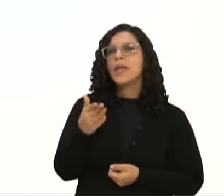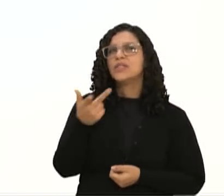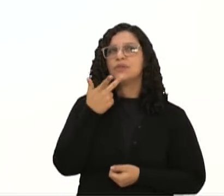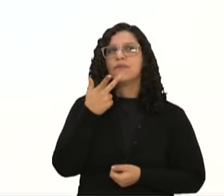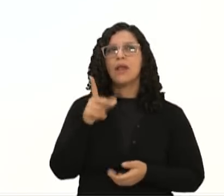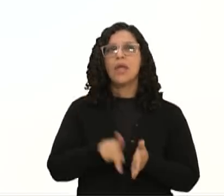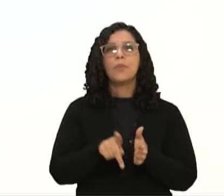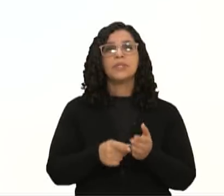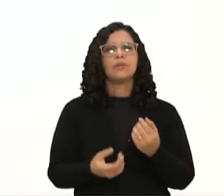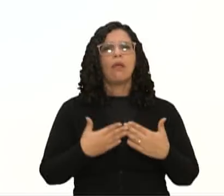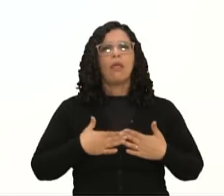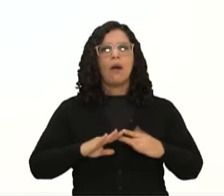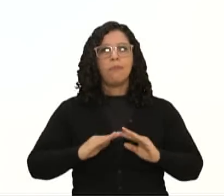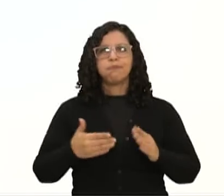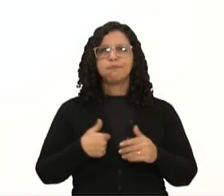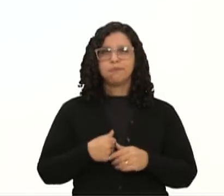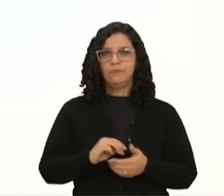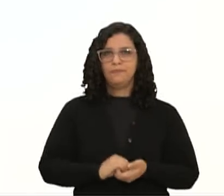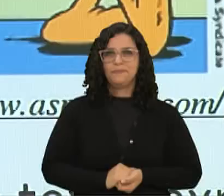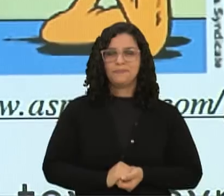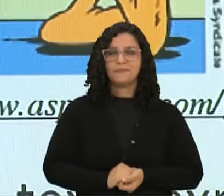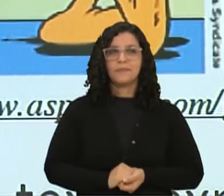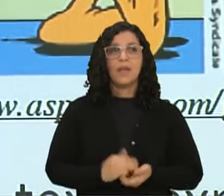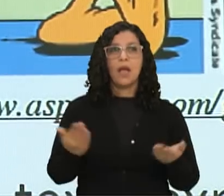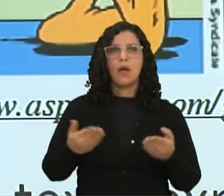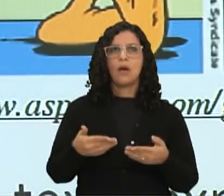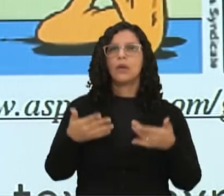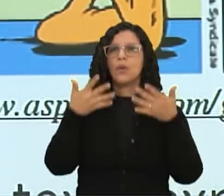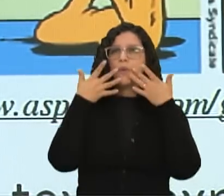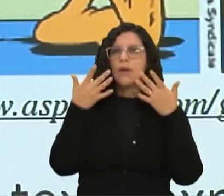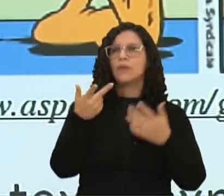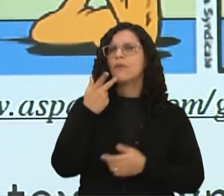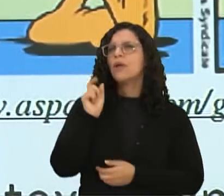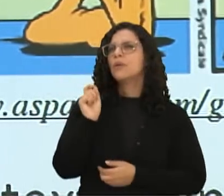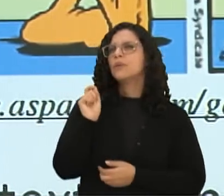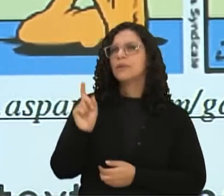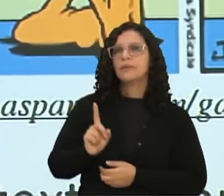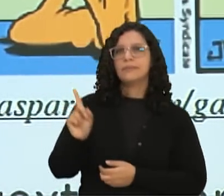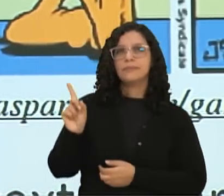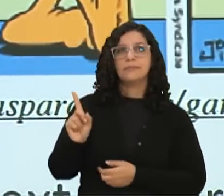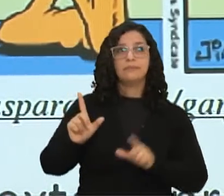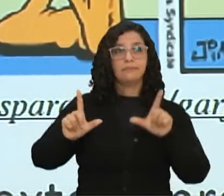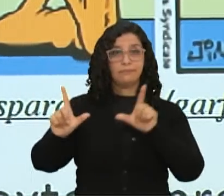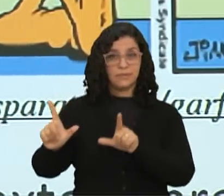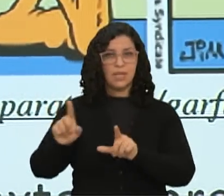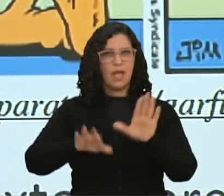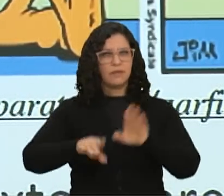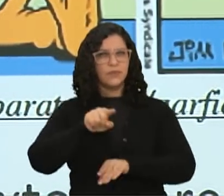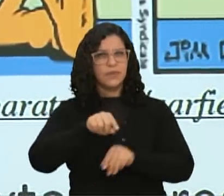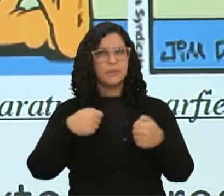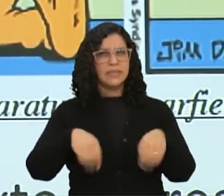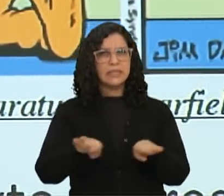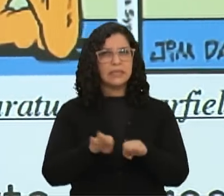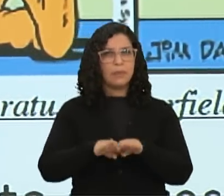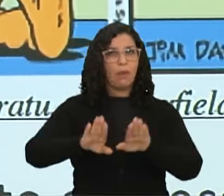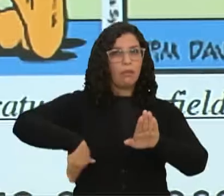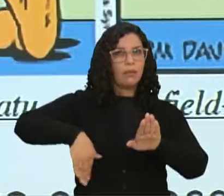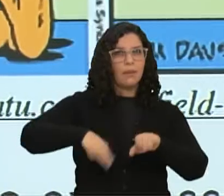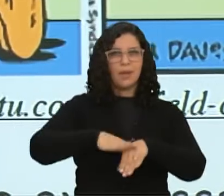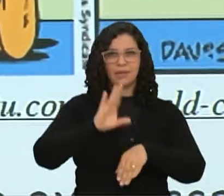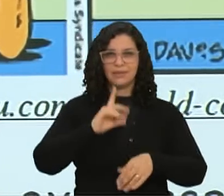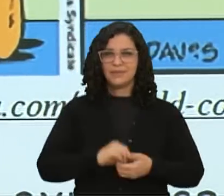de forma. E o Garfield diz assim, maybe you should take up swimming. Talvez você devesse fazer